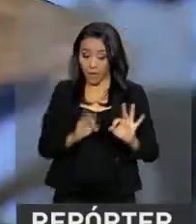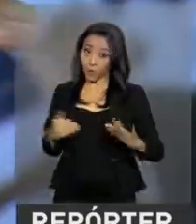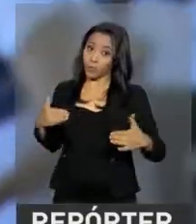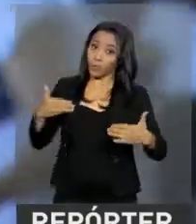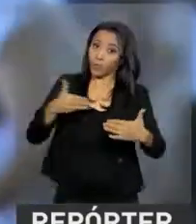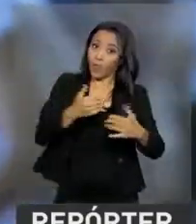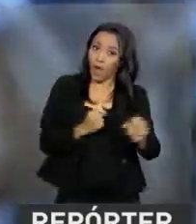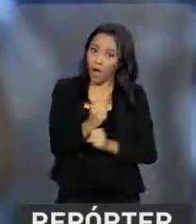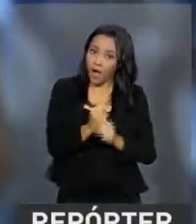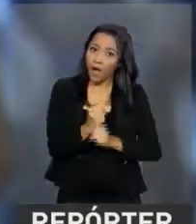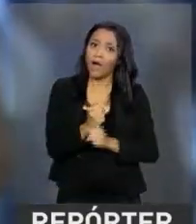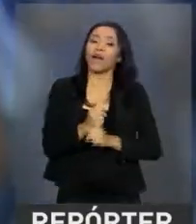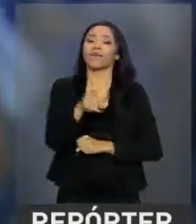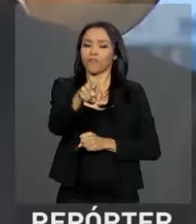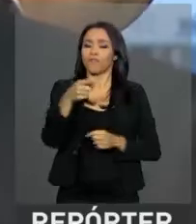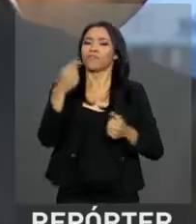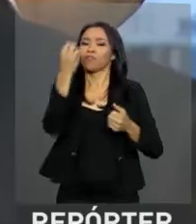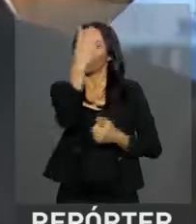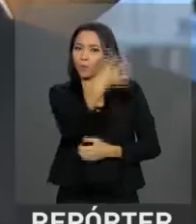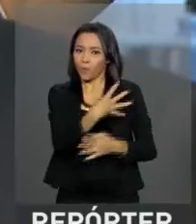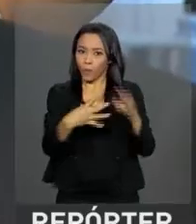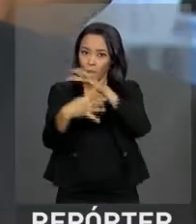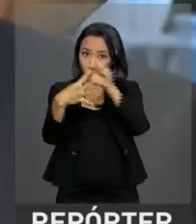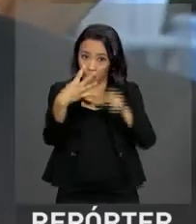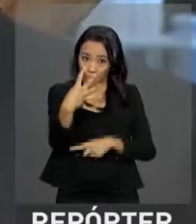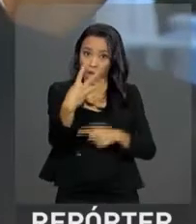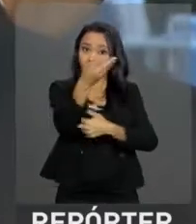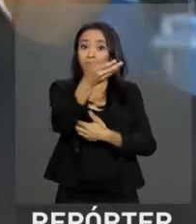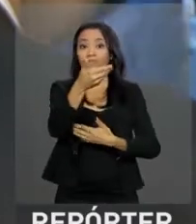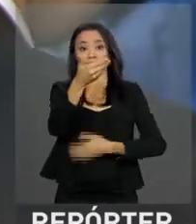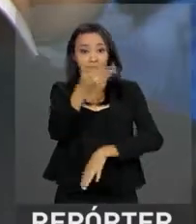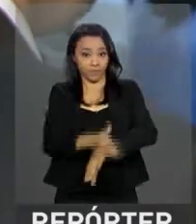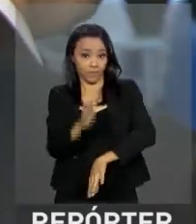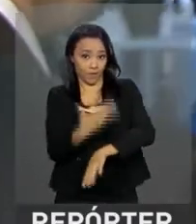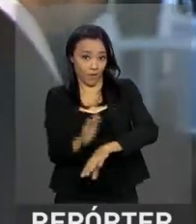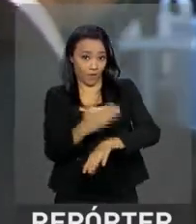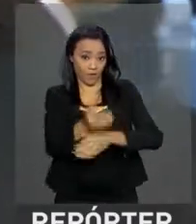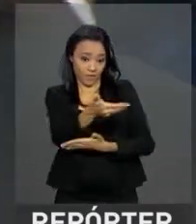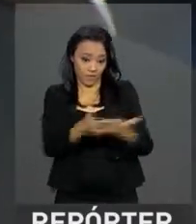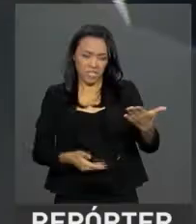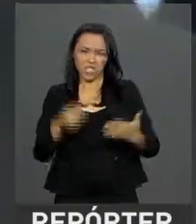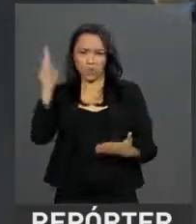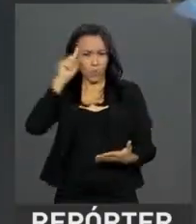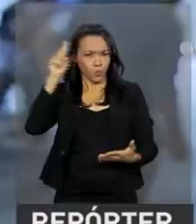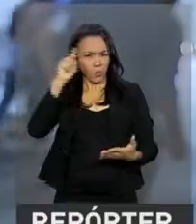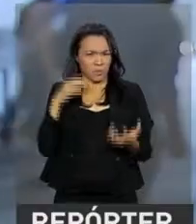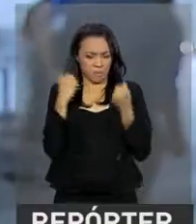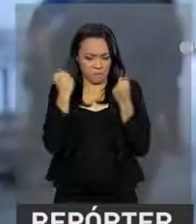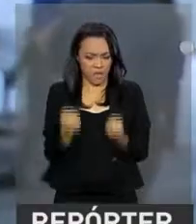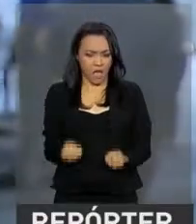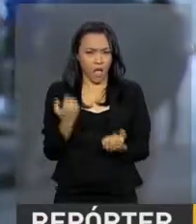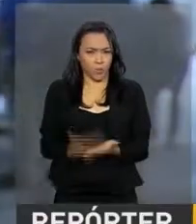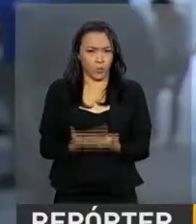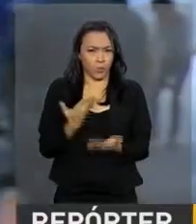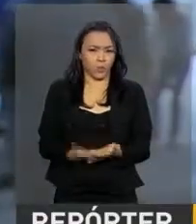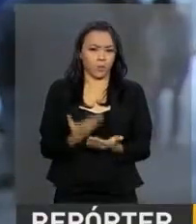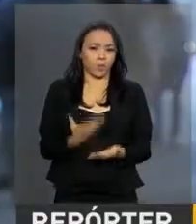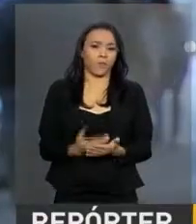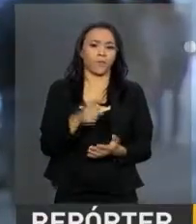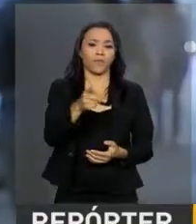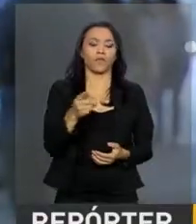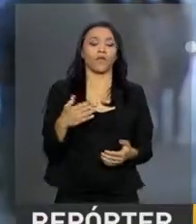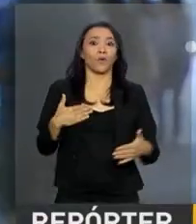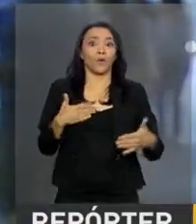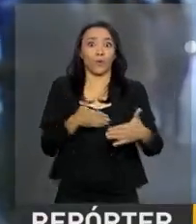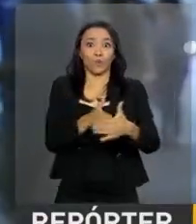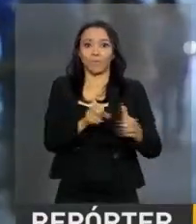4 simulados do Na Hora do Enem pela internet e estuda pesado todos os dias. Nessas últimas semanas dá um